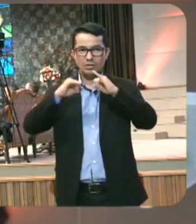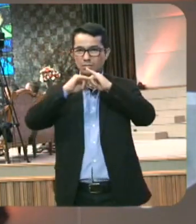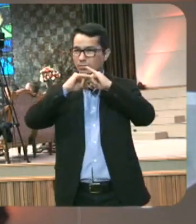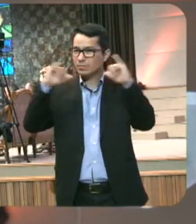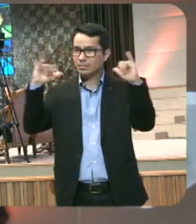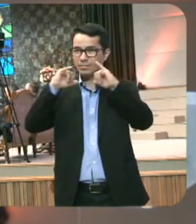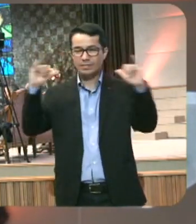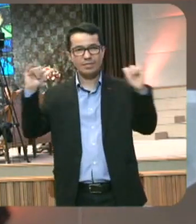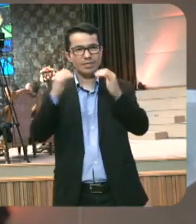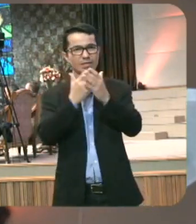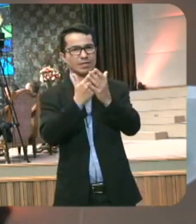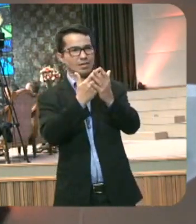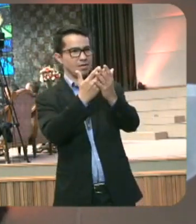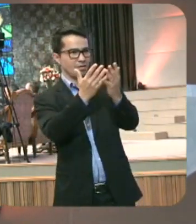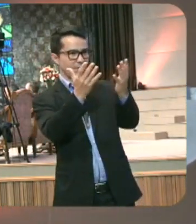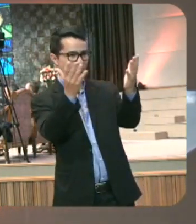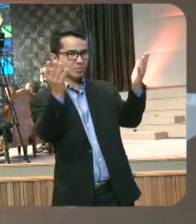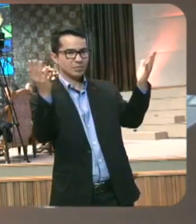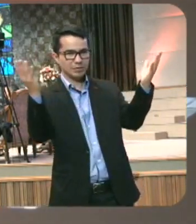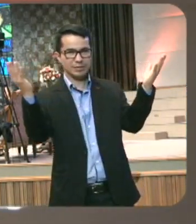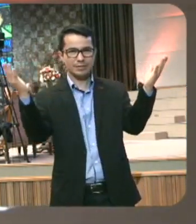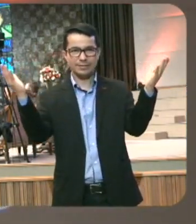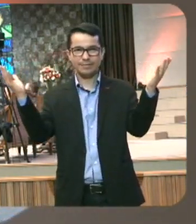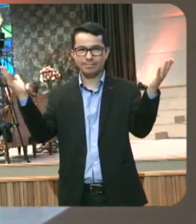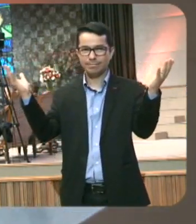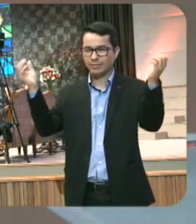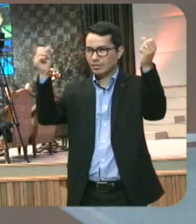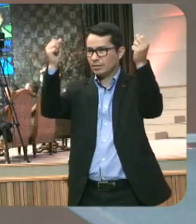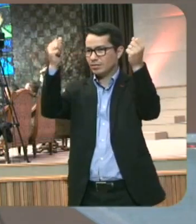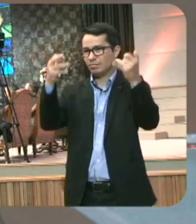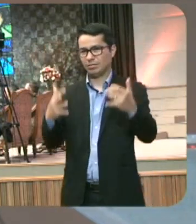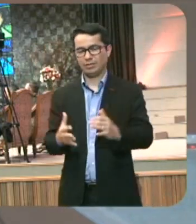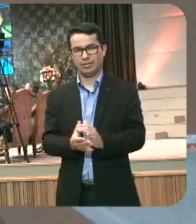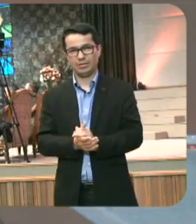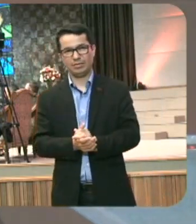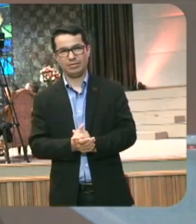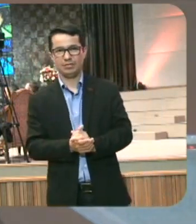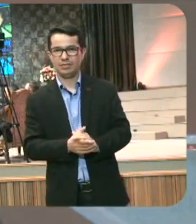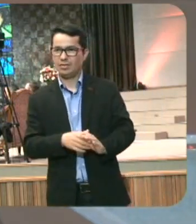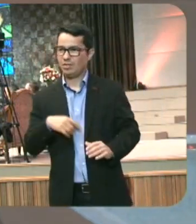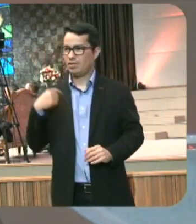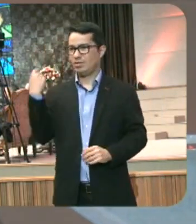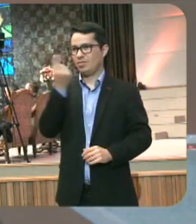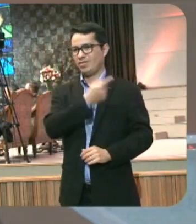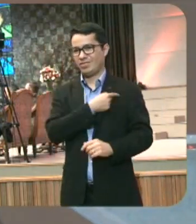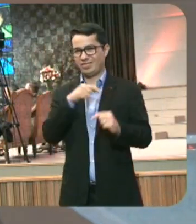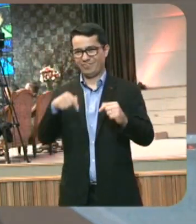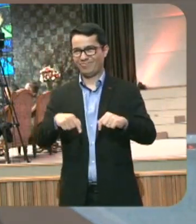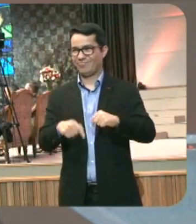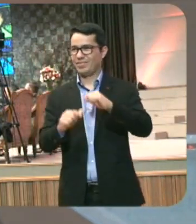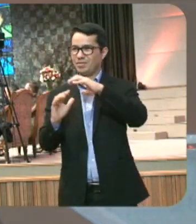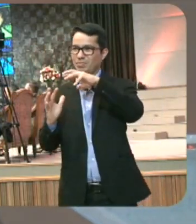num mundo em que a gente tenta resolver os nossos problemas mentindo.